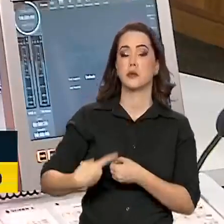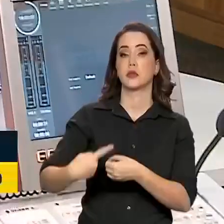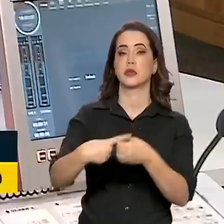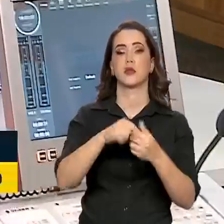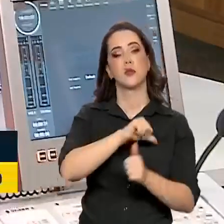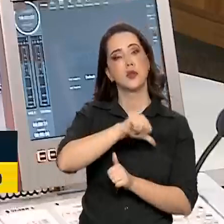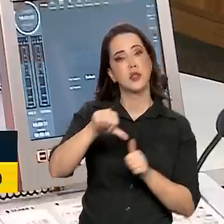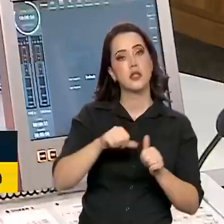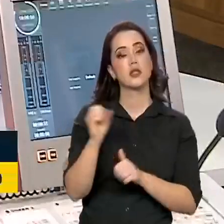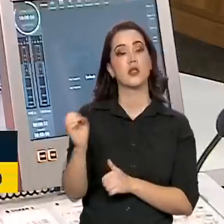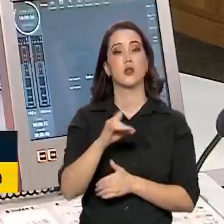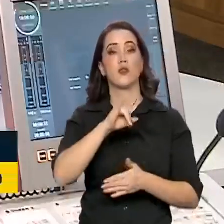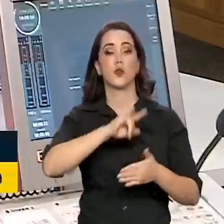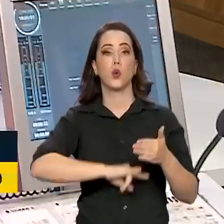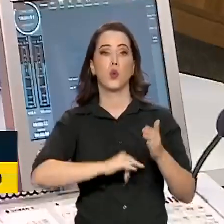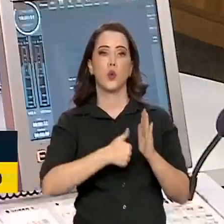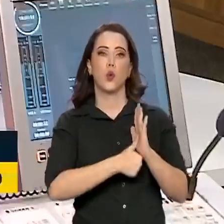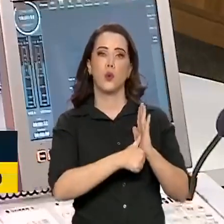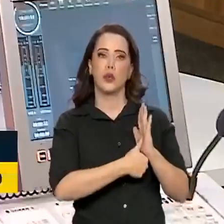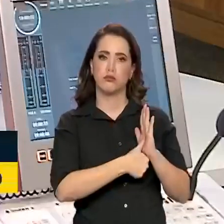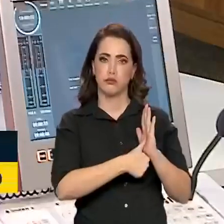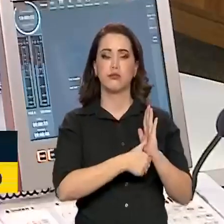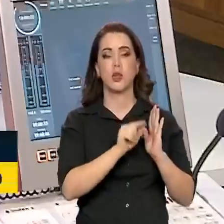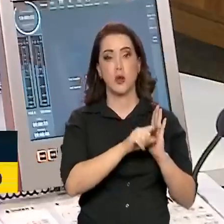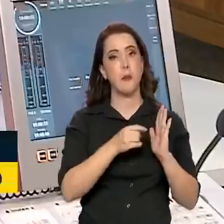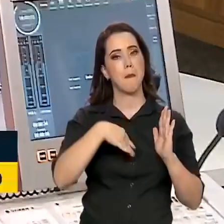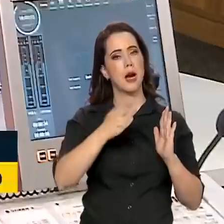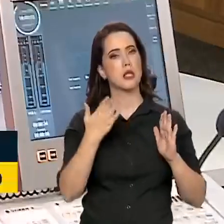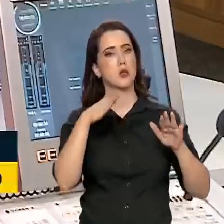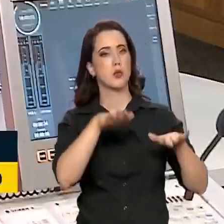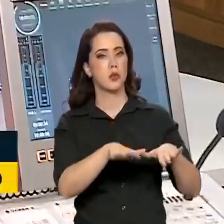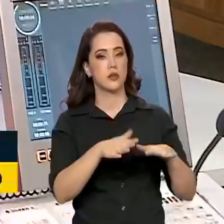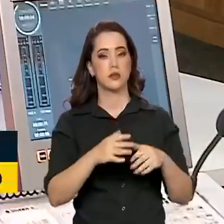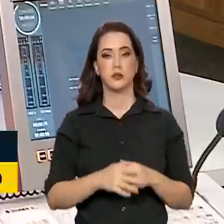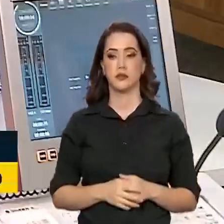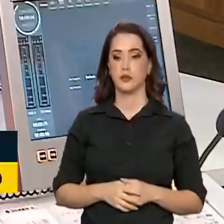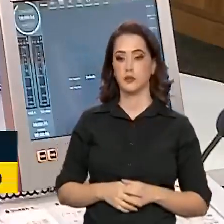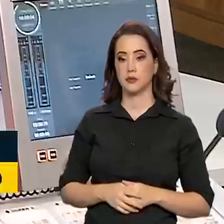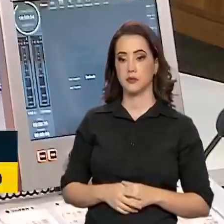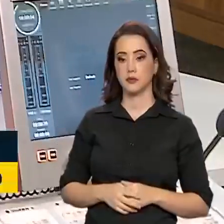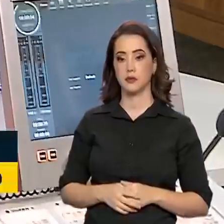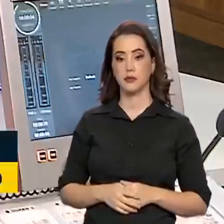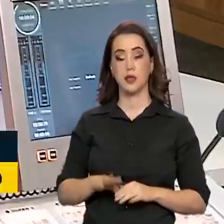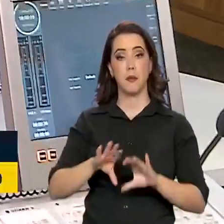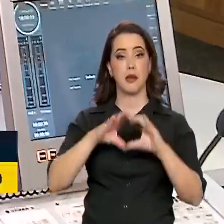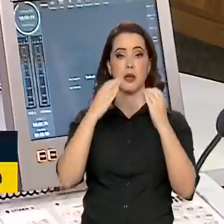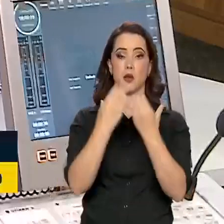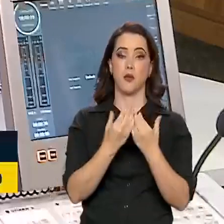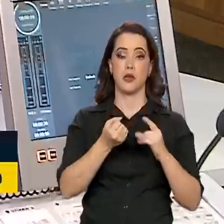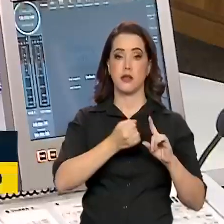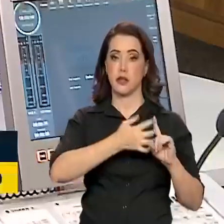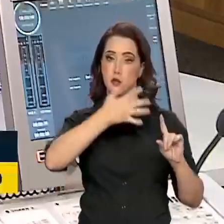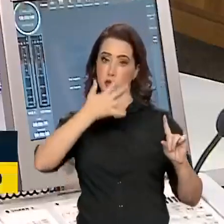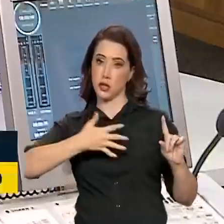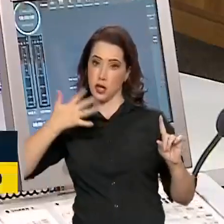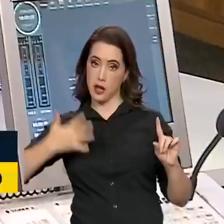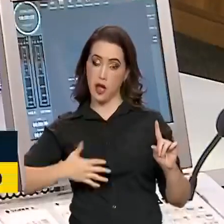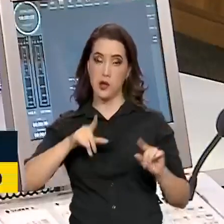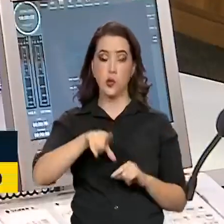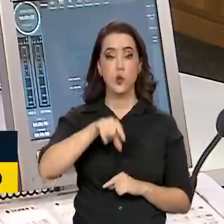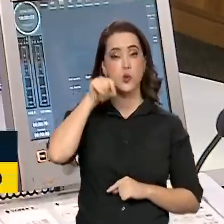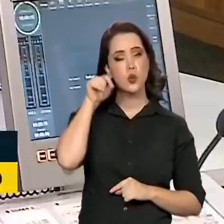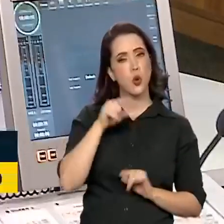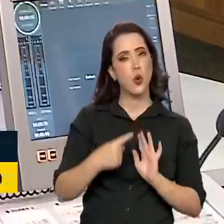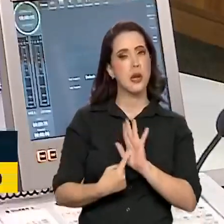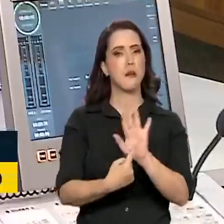vão tornar a nova carteira de identidade mais inclusiva, Ney Pereira. Para a comunidade LGBTQIA+, a decisão